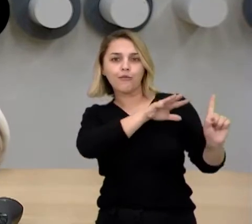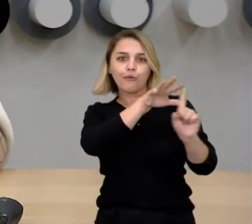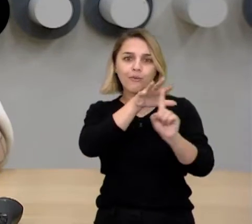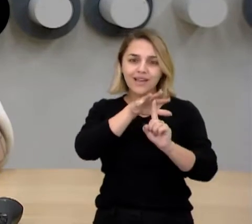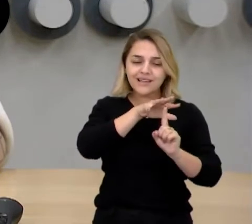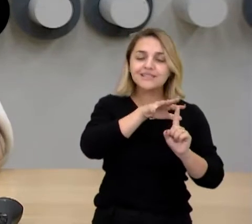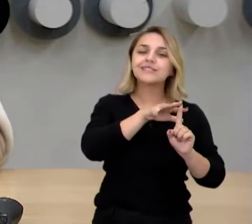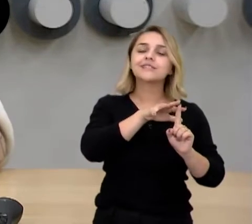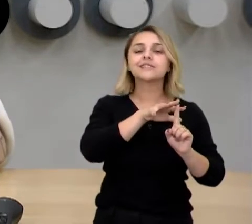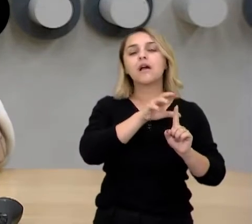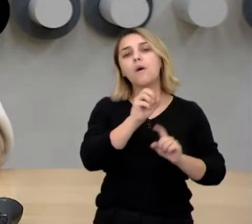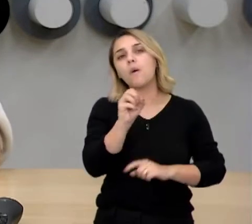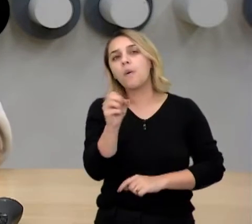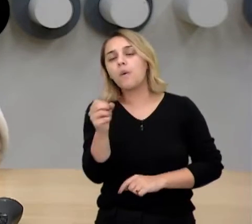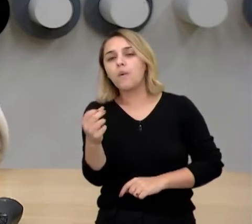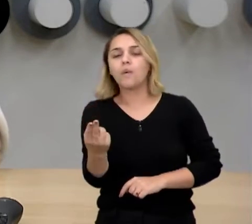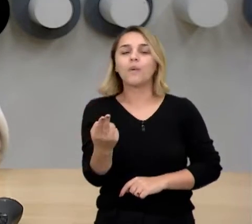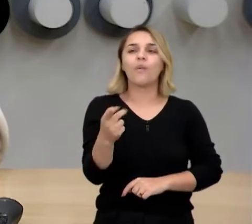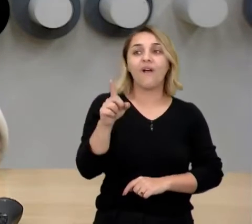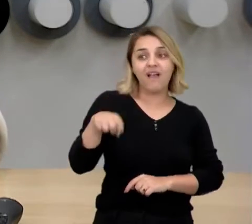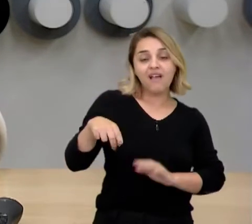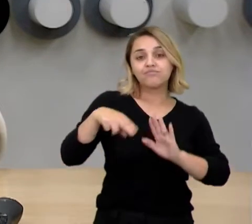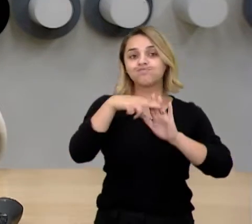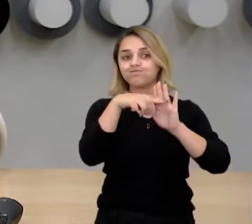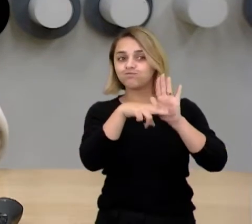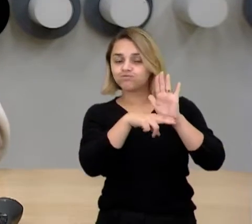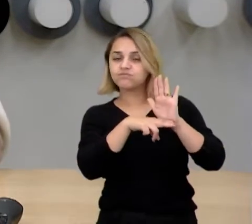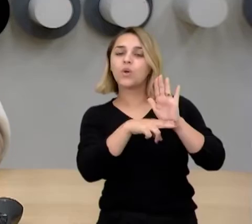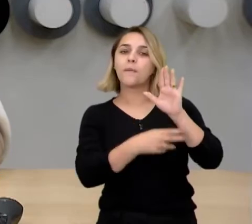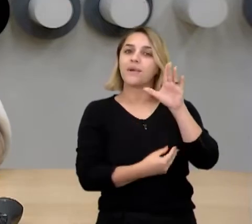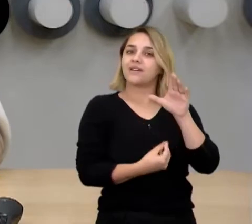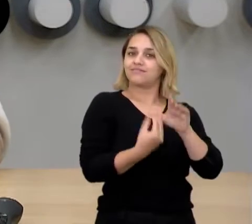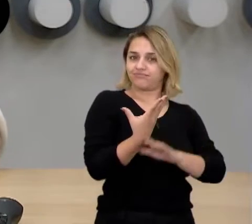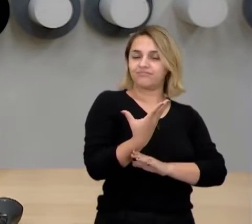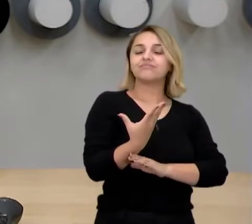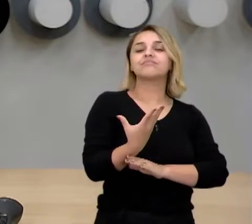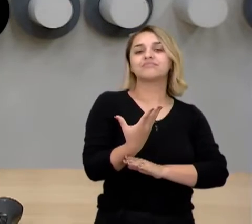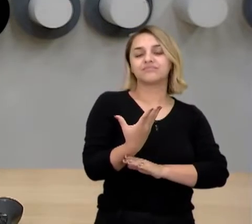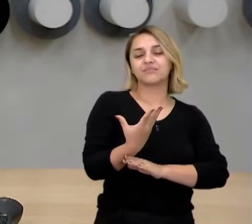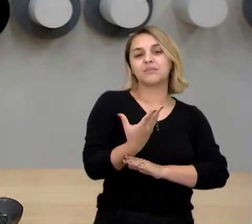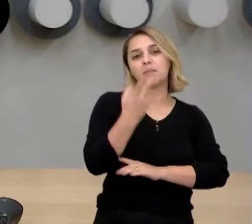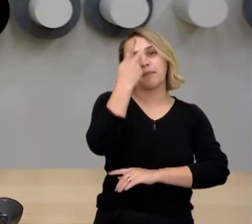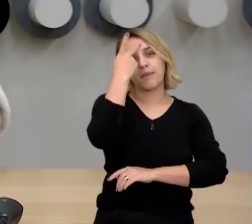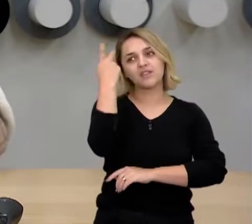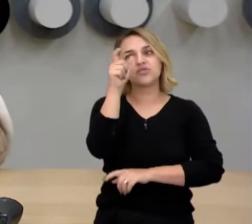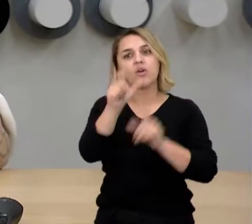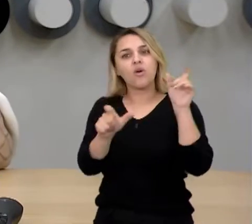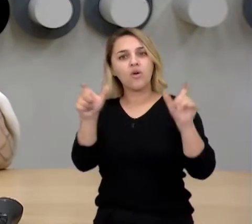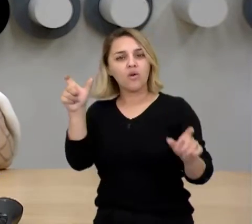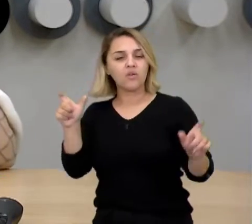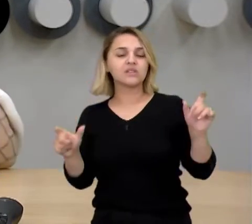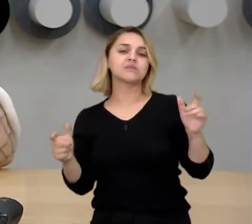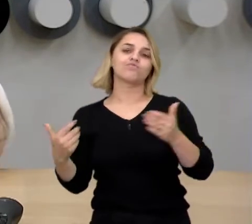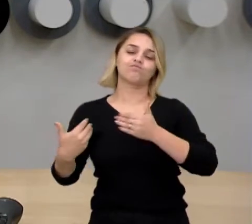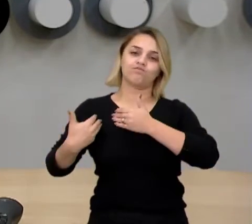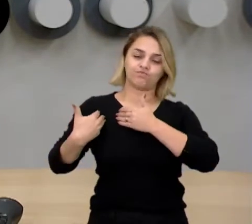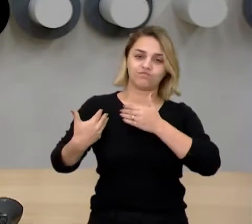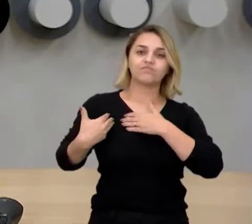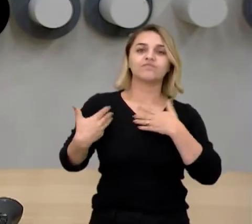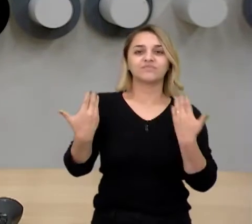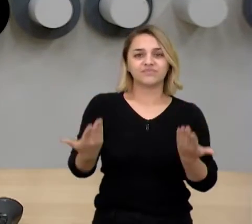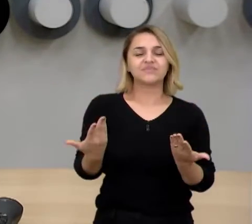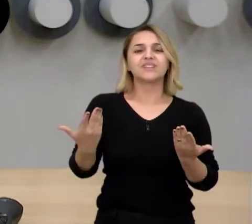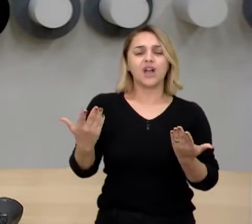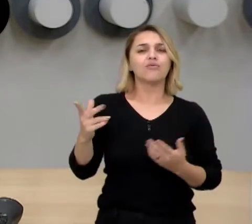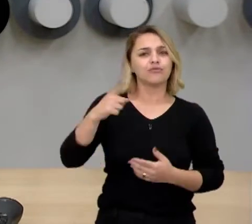imposição, né? Ou são normas estabelecidas, né, por determinadas autoridades, né? Todas as